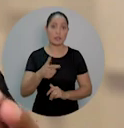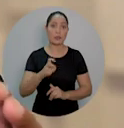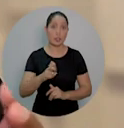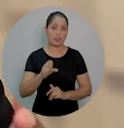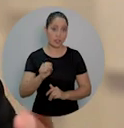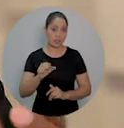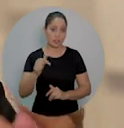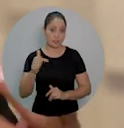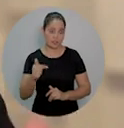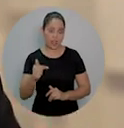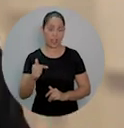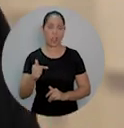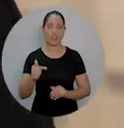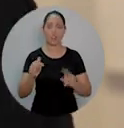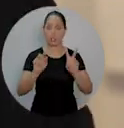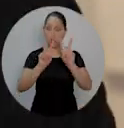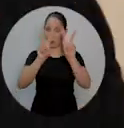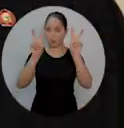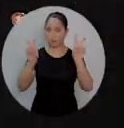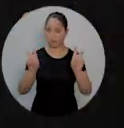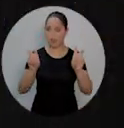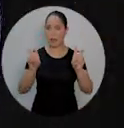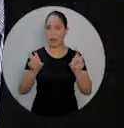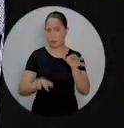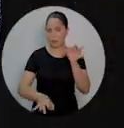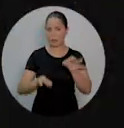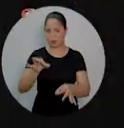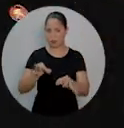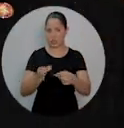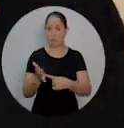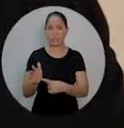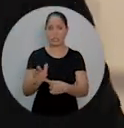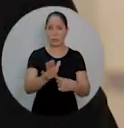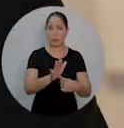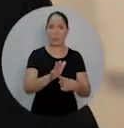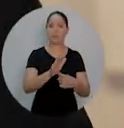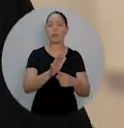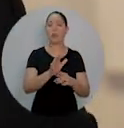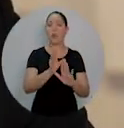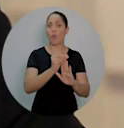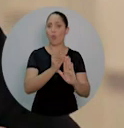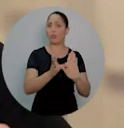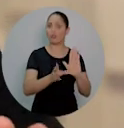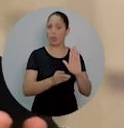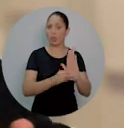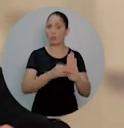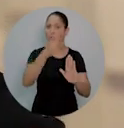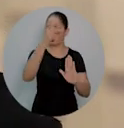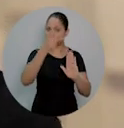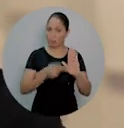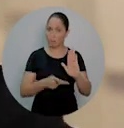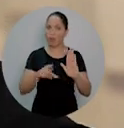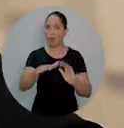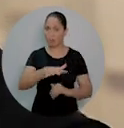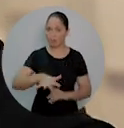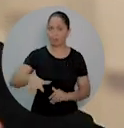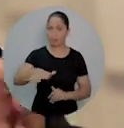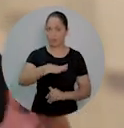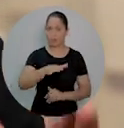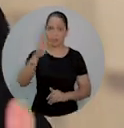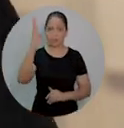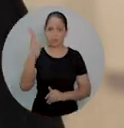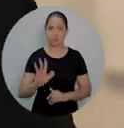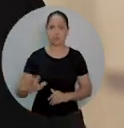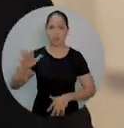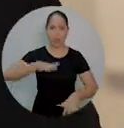ela trouxe para o cenário jurídico o Plano Nacional de Mobilidade Urbana. Essa lei, ela cria um sem